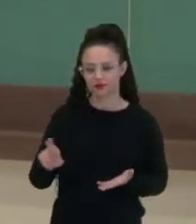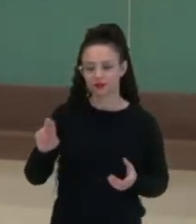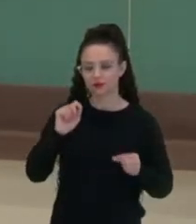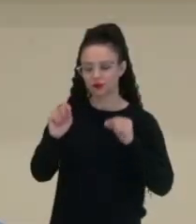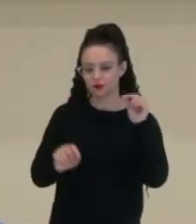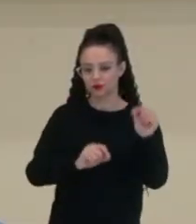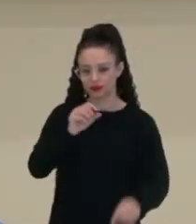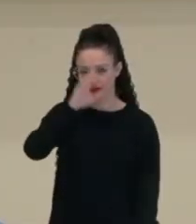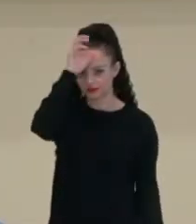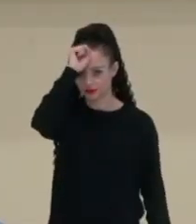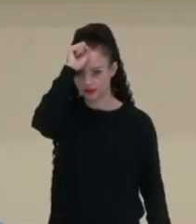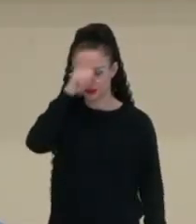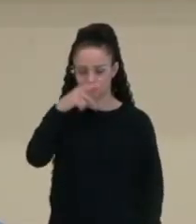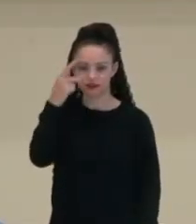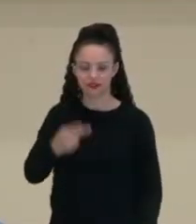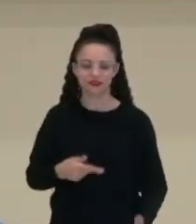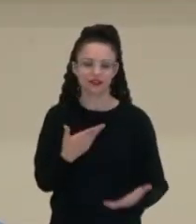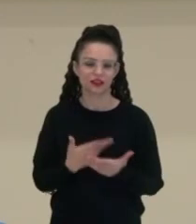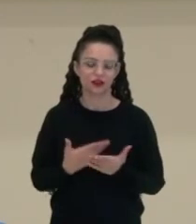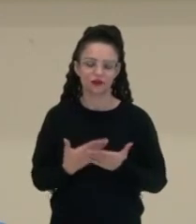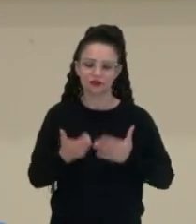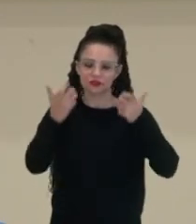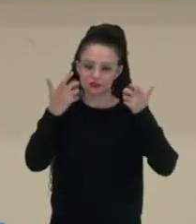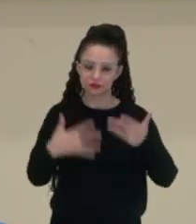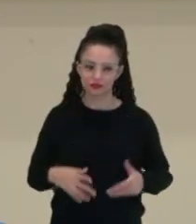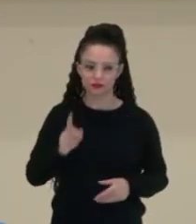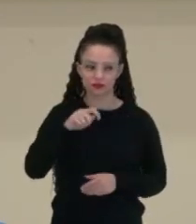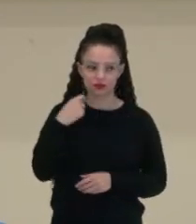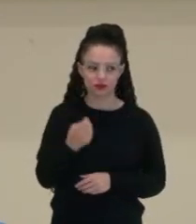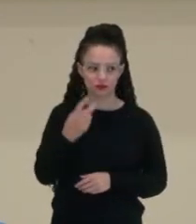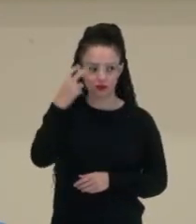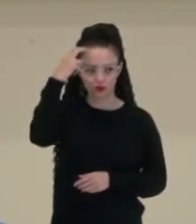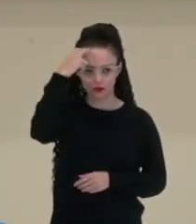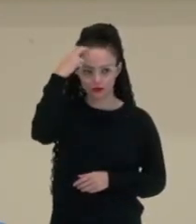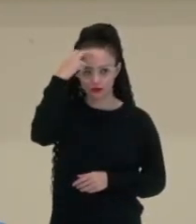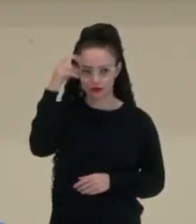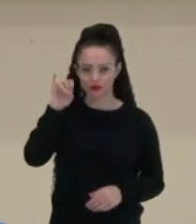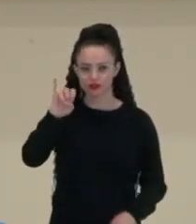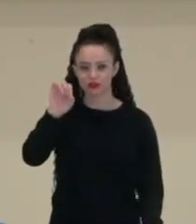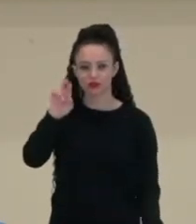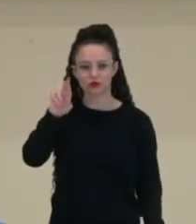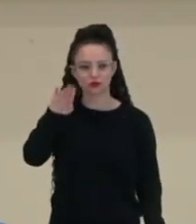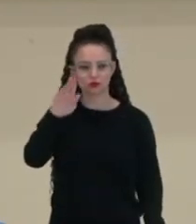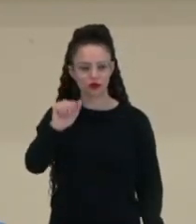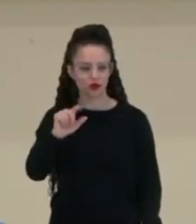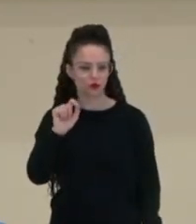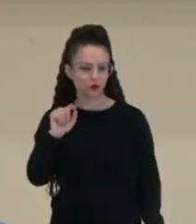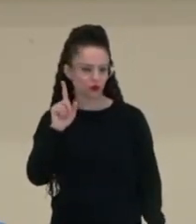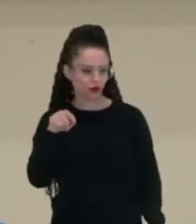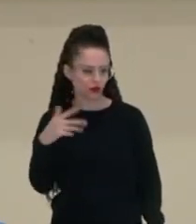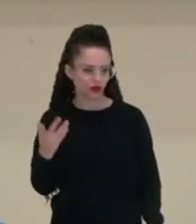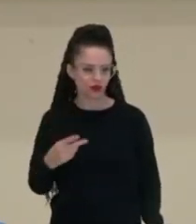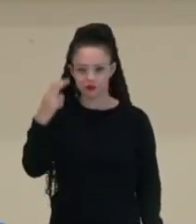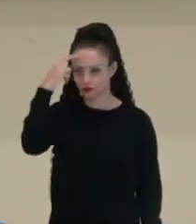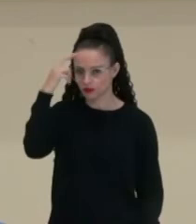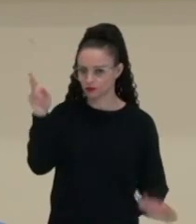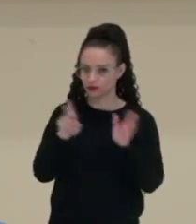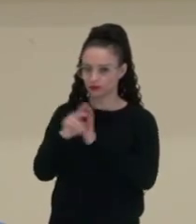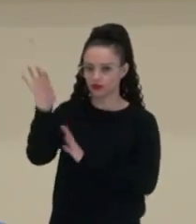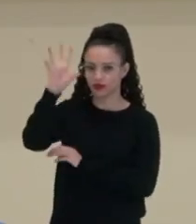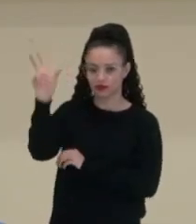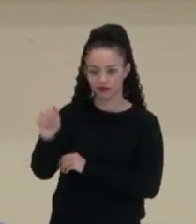que nós falamos nessa aula? Nós falamos sobre a cultura iorubá. O que é a cultura iorubá? Né? A cultura vindo da África e